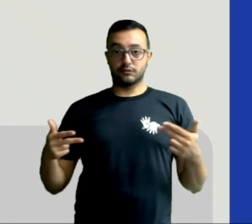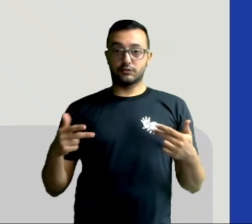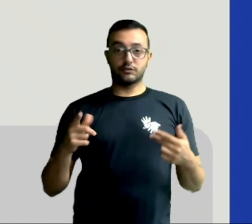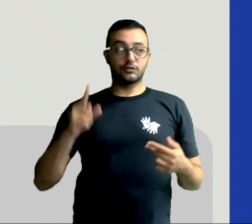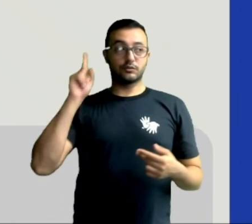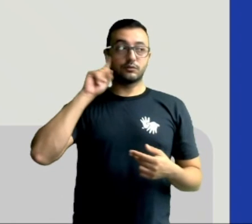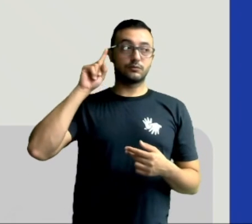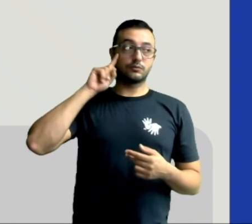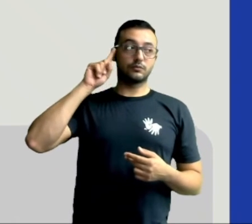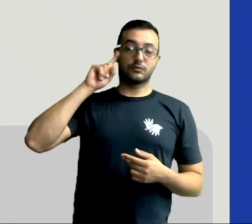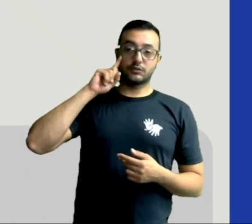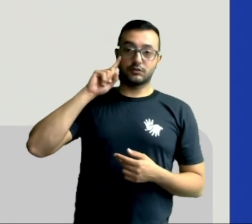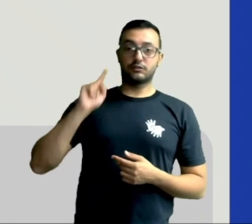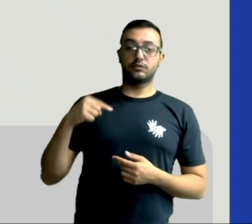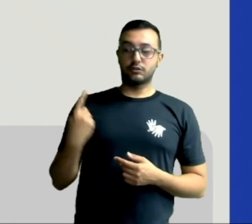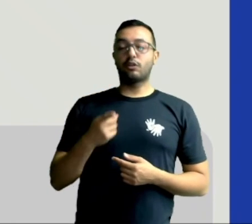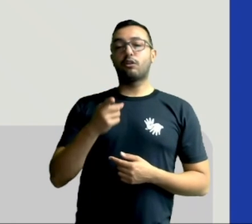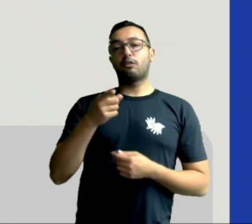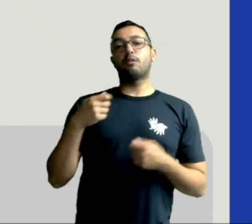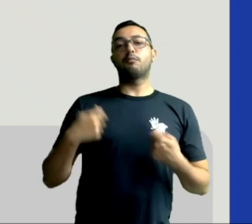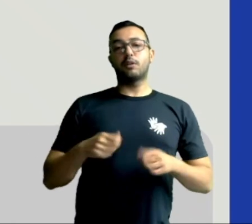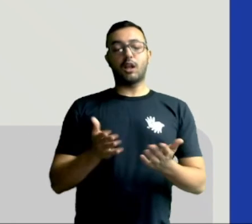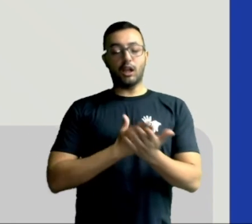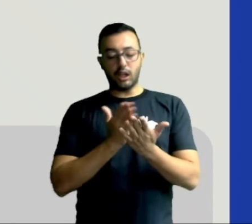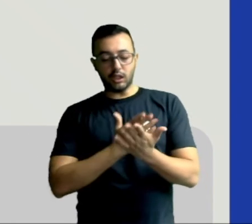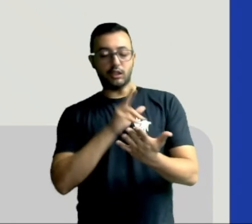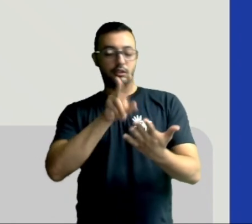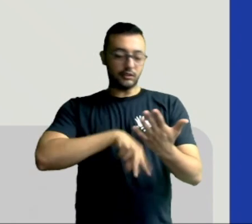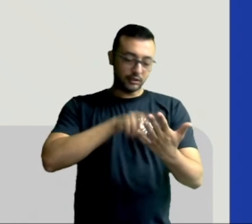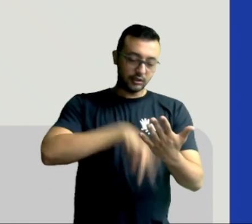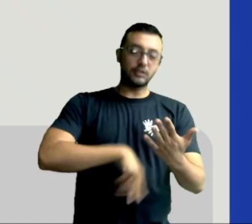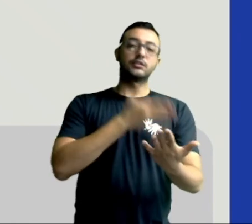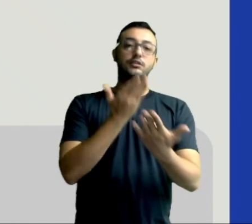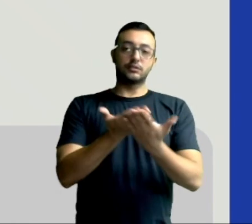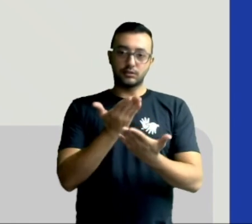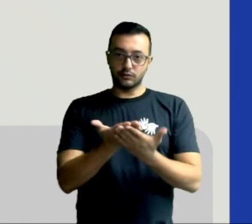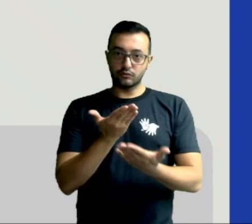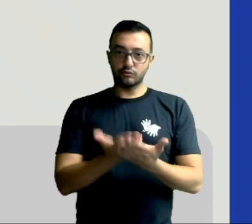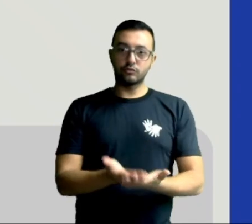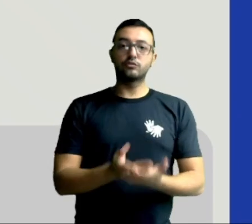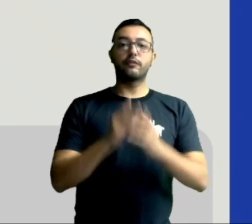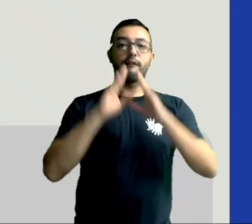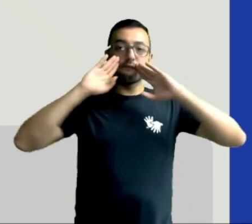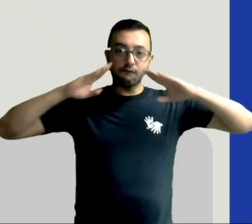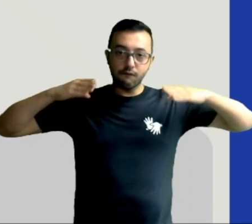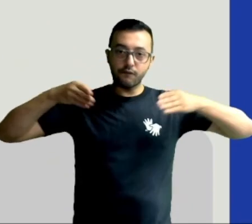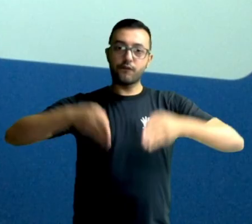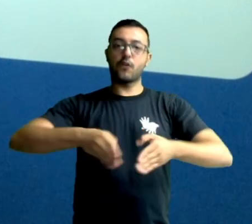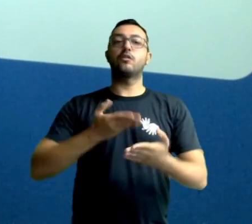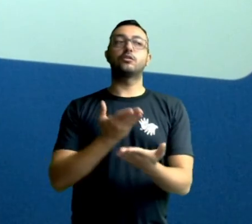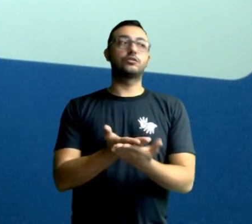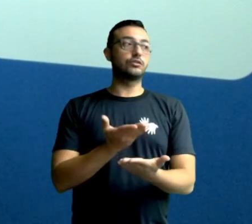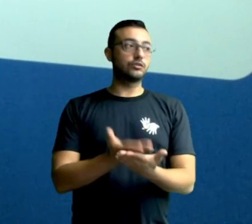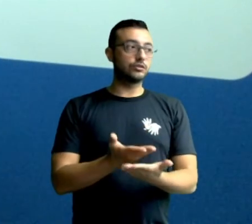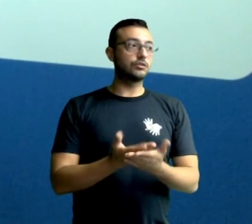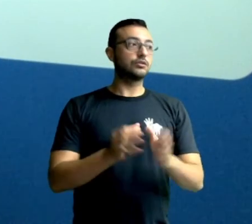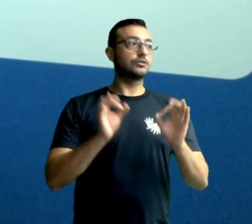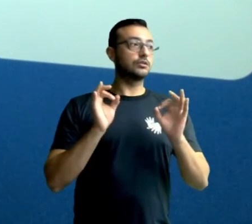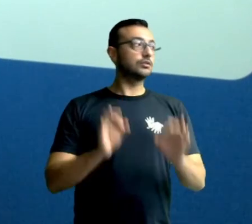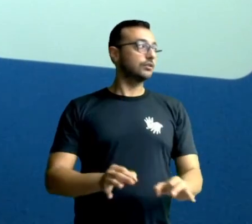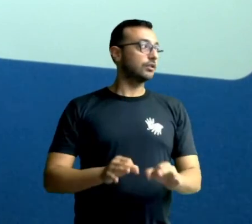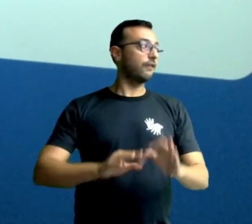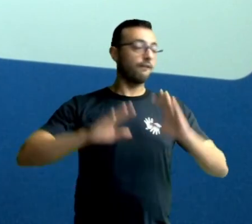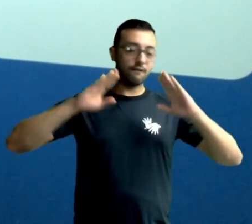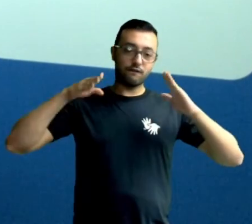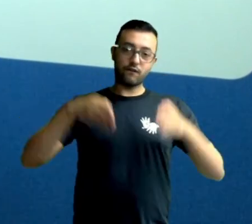no nosso dia a dia, procure os livros, leiam, estudem, foque nos estudos, isso mesmo,